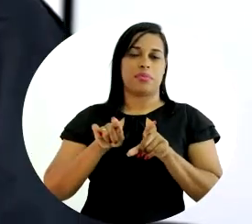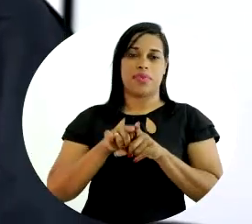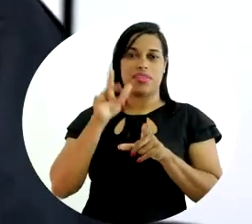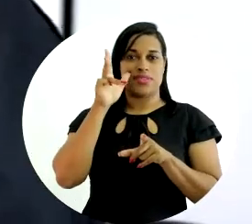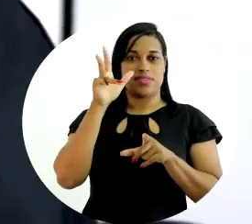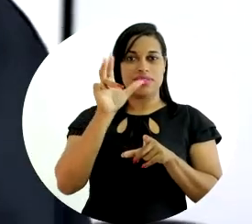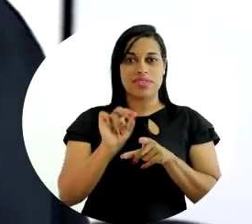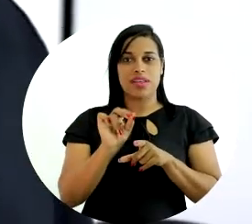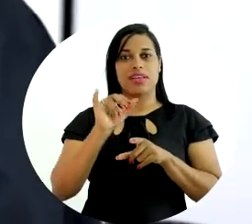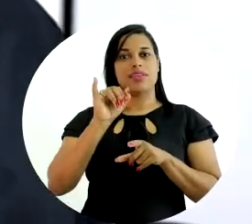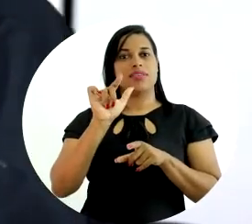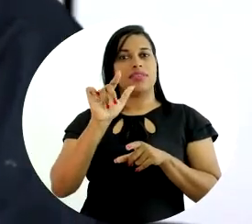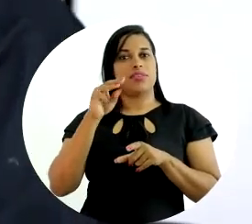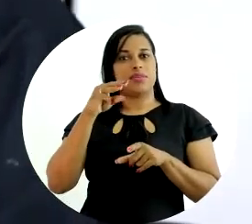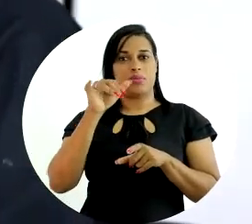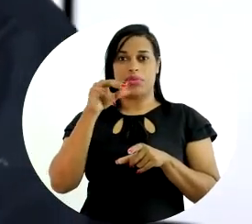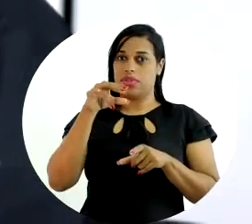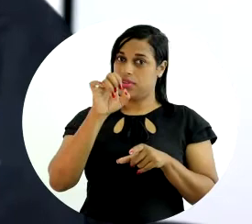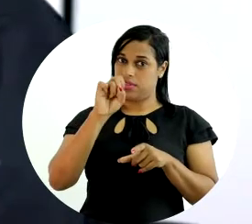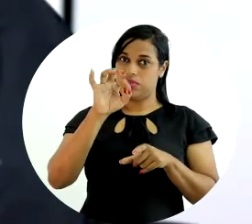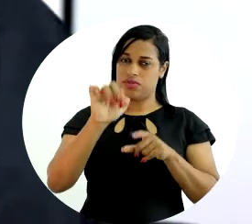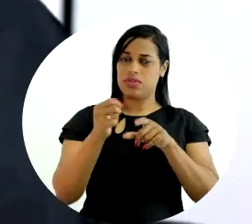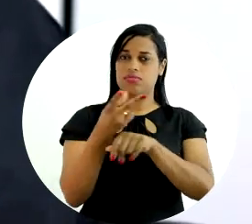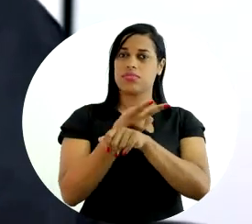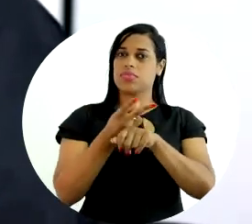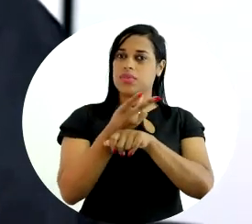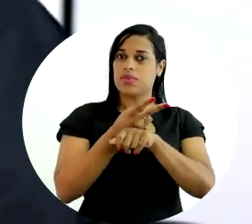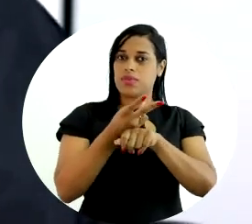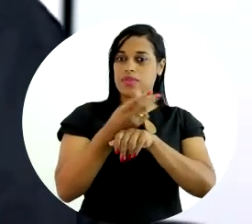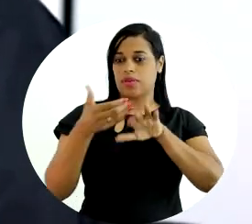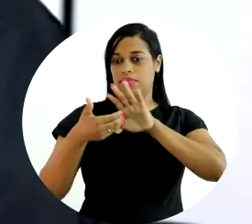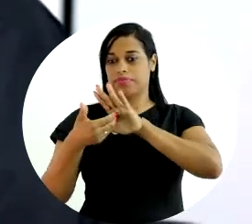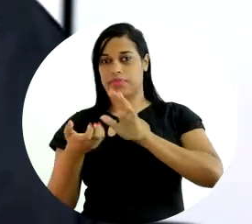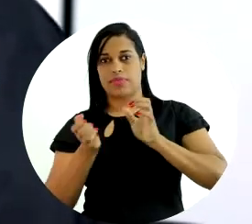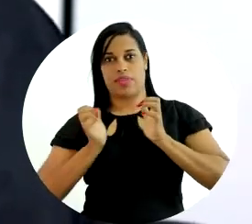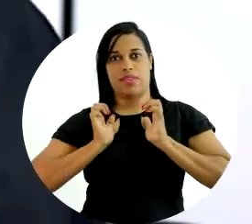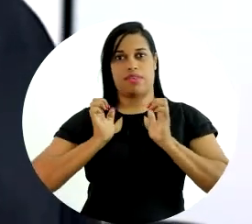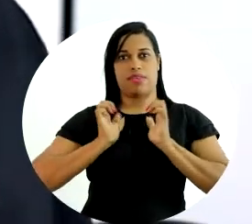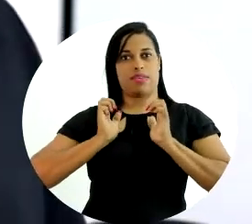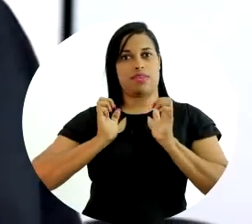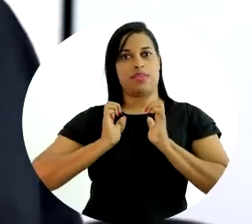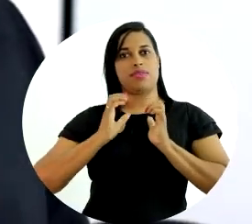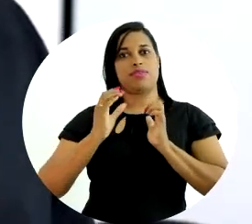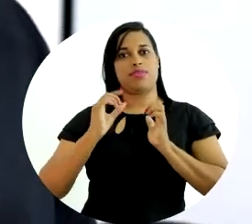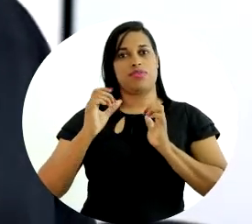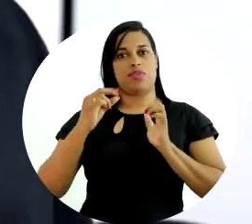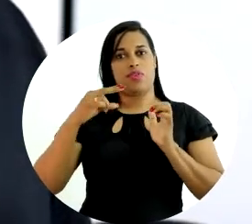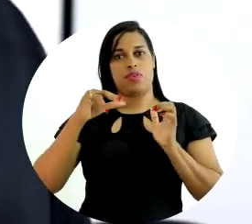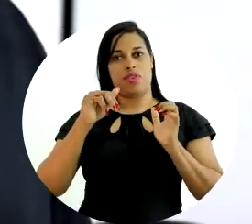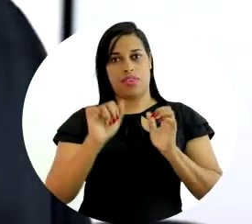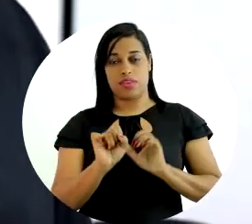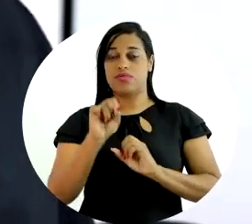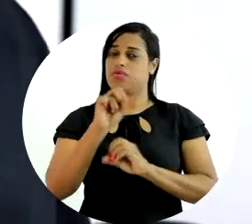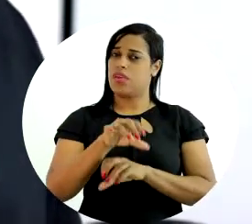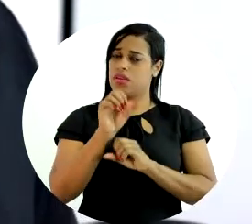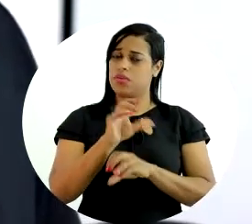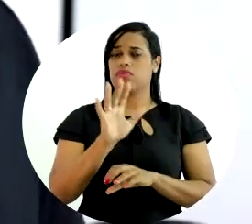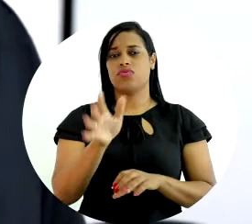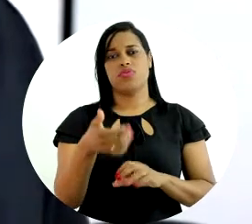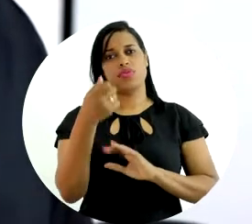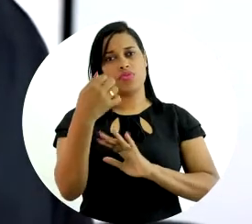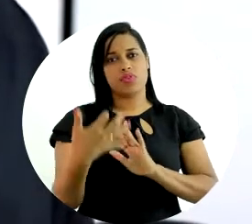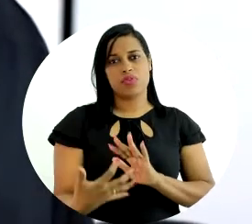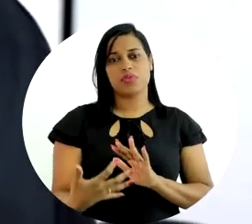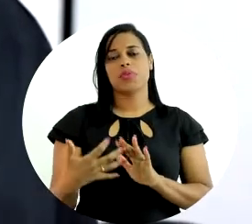trás e filiais no início de maior de procurar extrair mais riquezas das comuns na